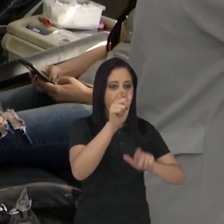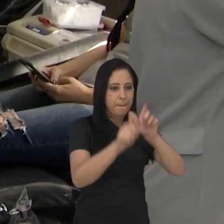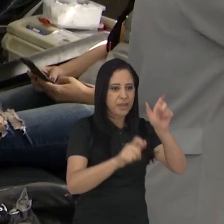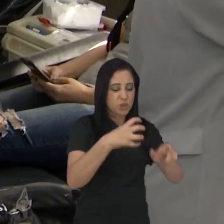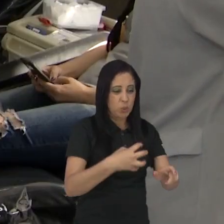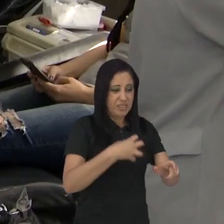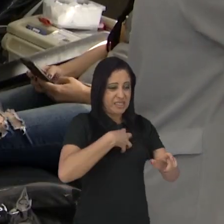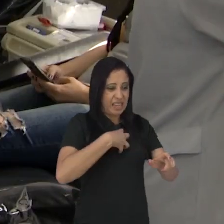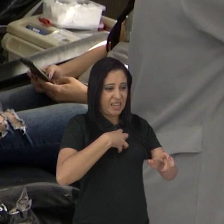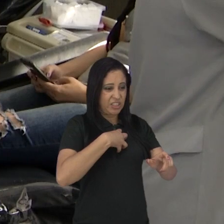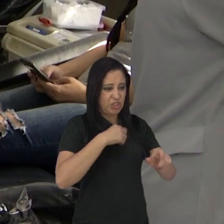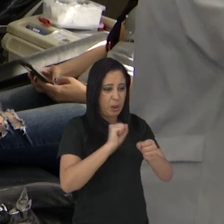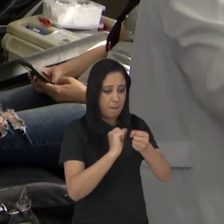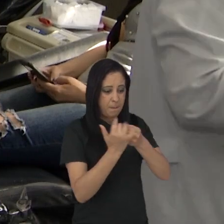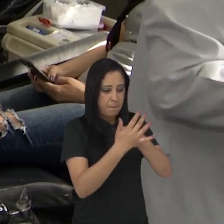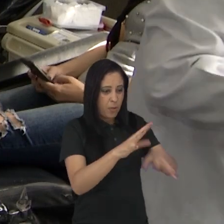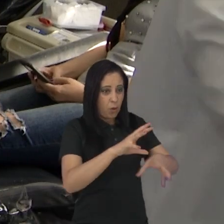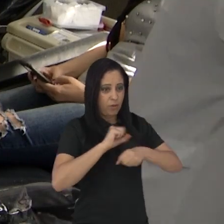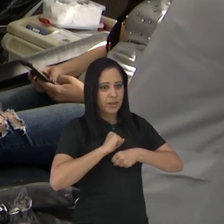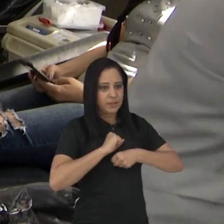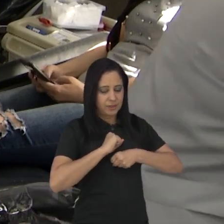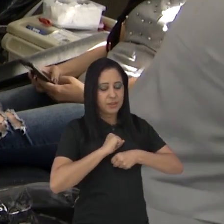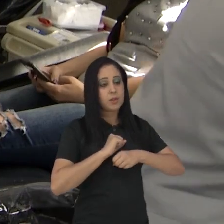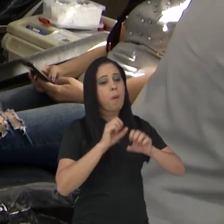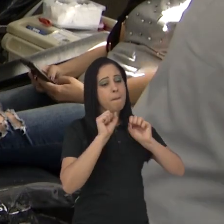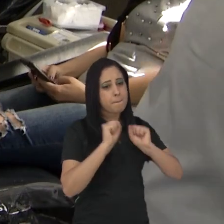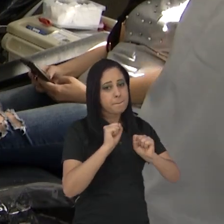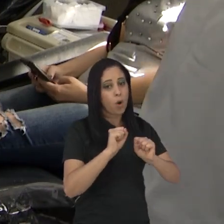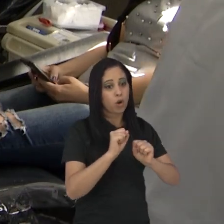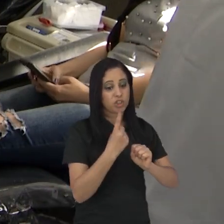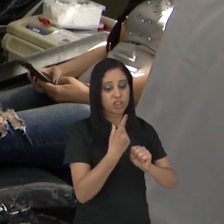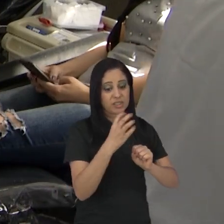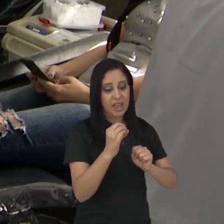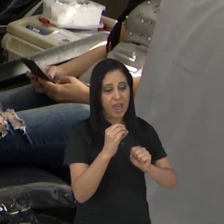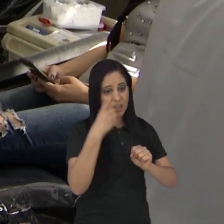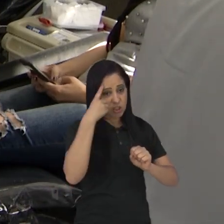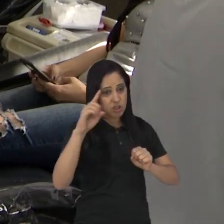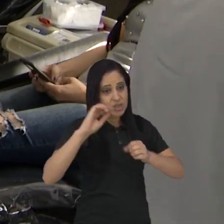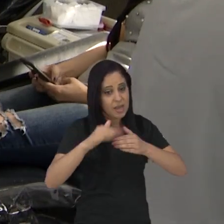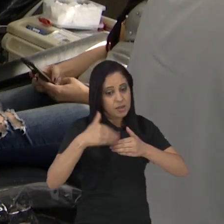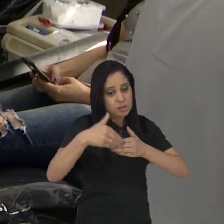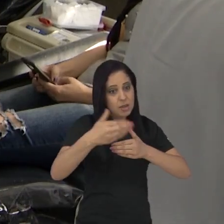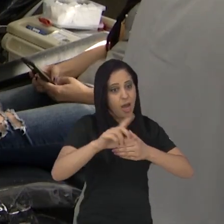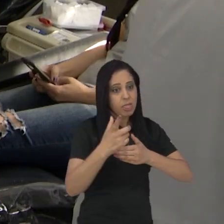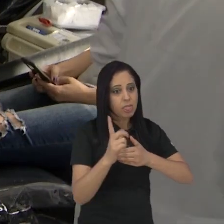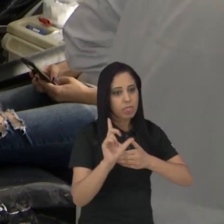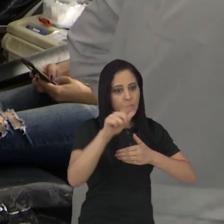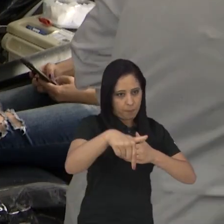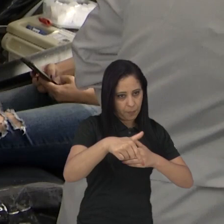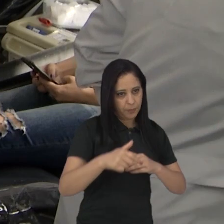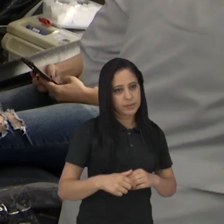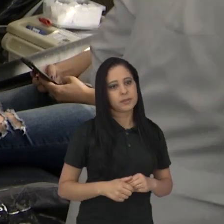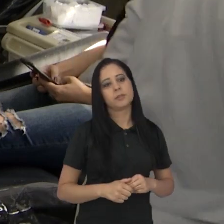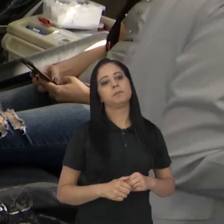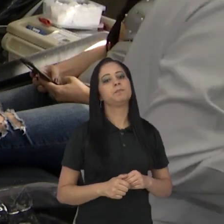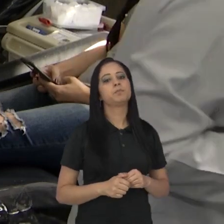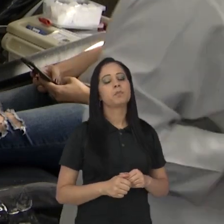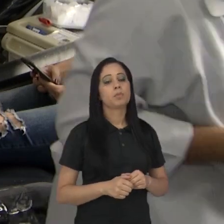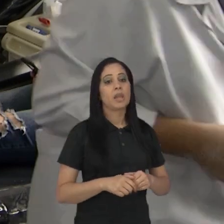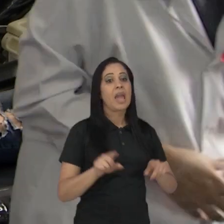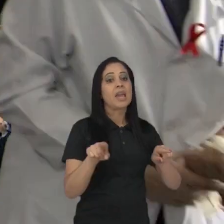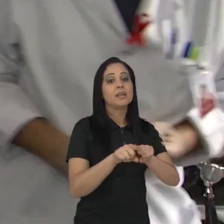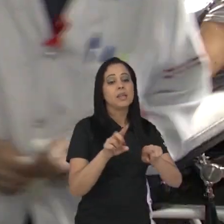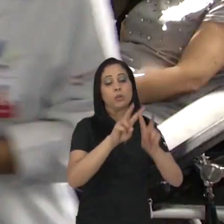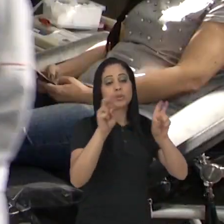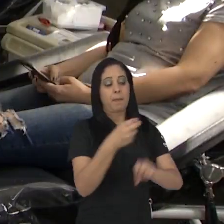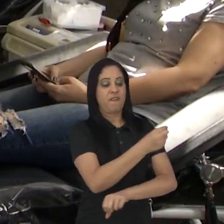apresentar algum sintoma e testar positivo para o Covid, poderá fazer a sua doação 10 dias após o término de todos os sintomas. Em